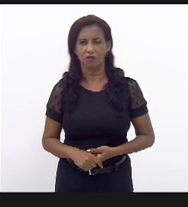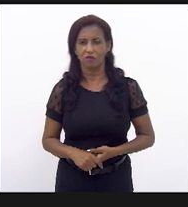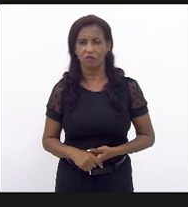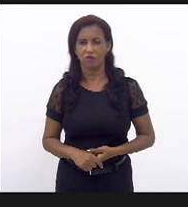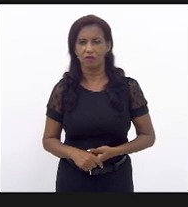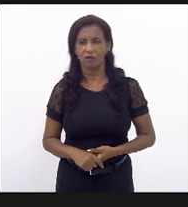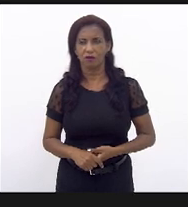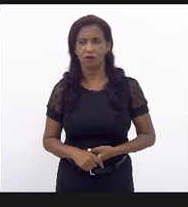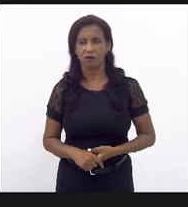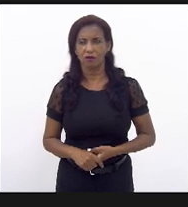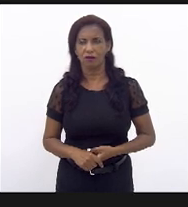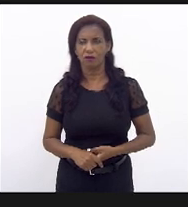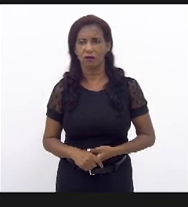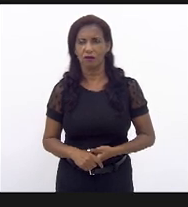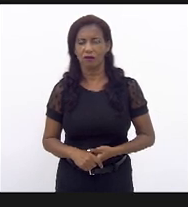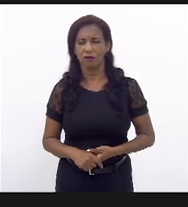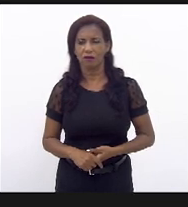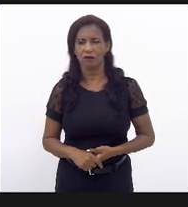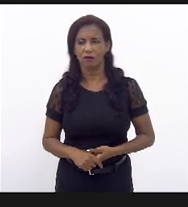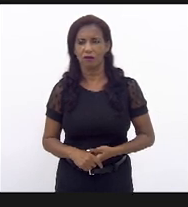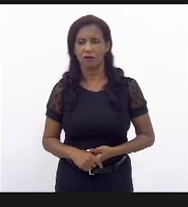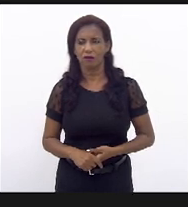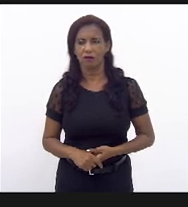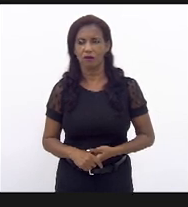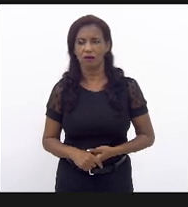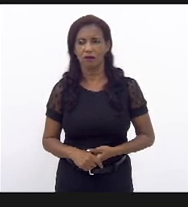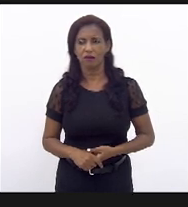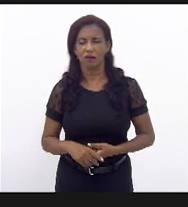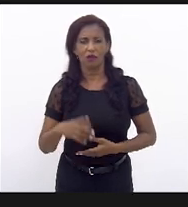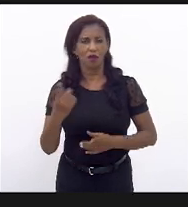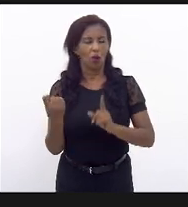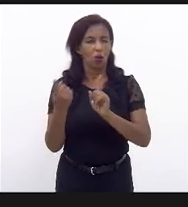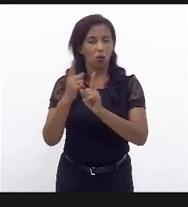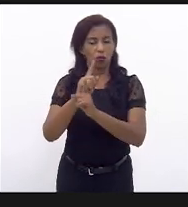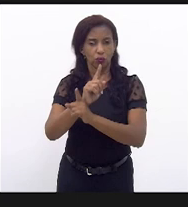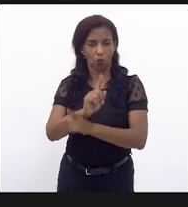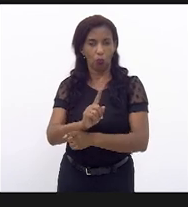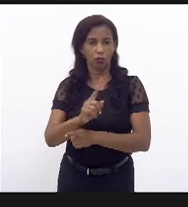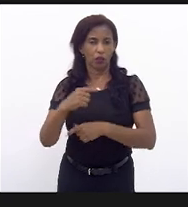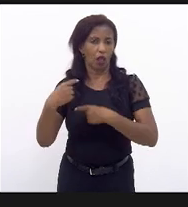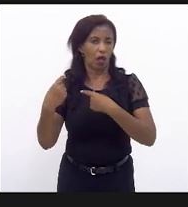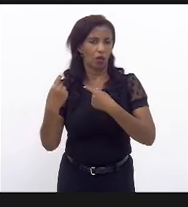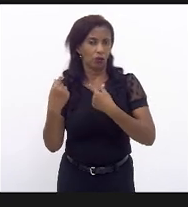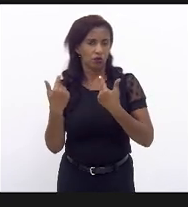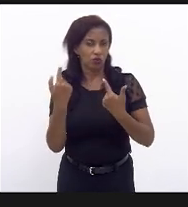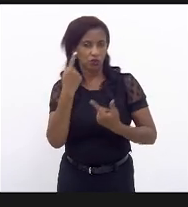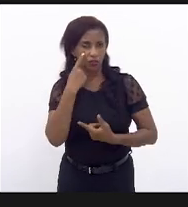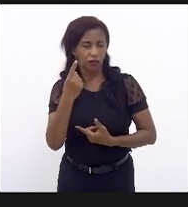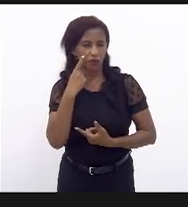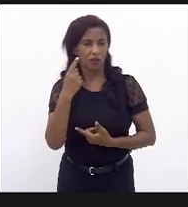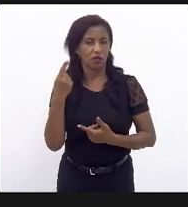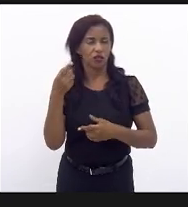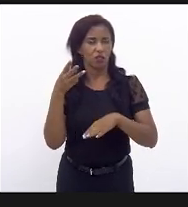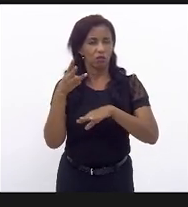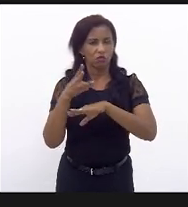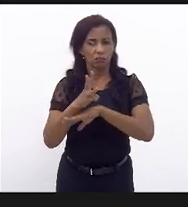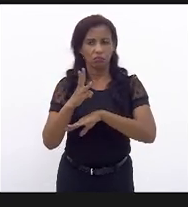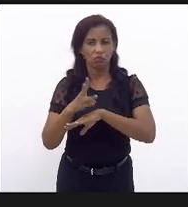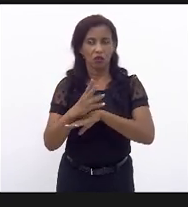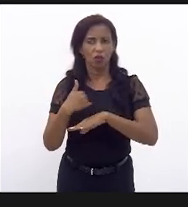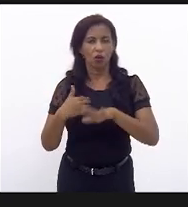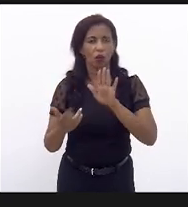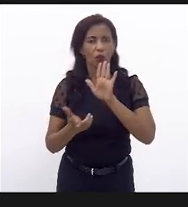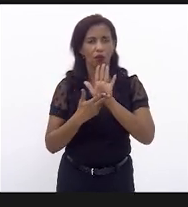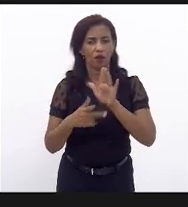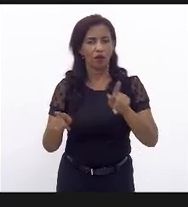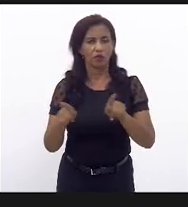até conversei com o líder do governo se ele havia trocado de WhatsApp, e eu confesso